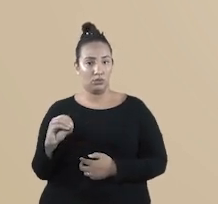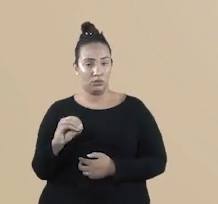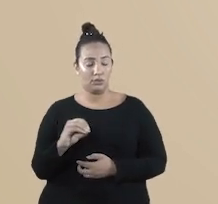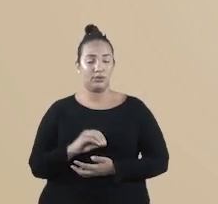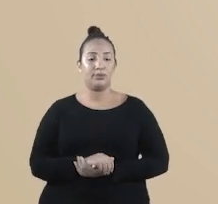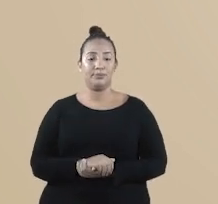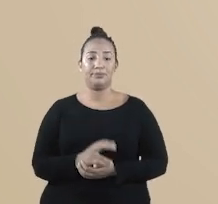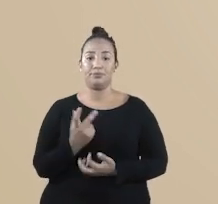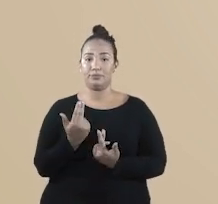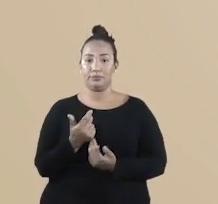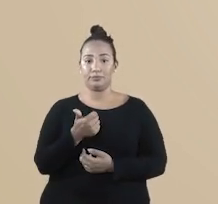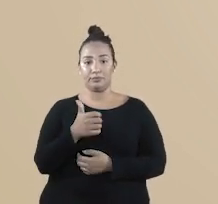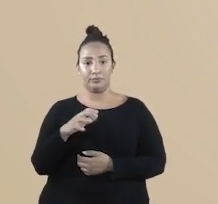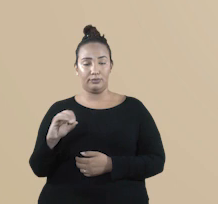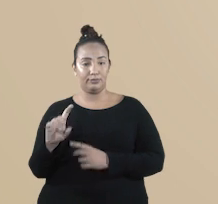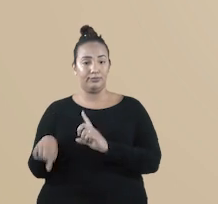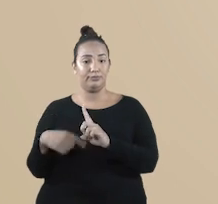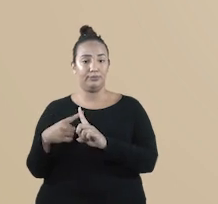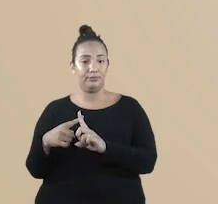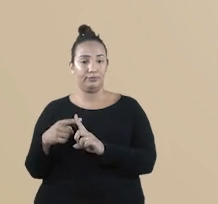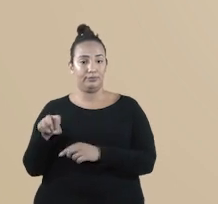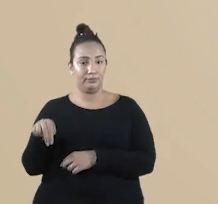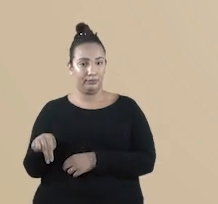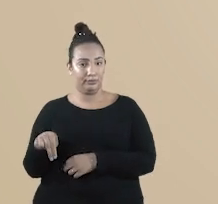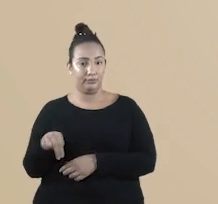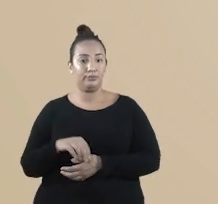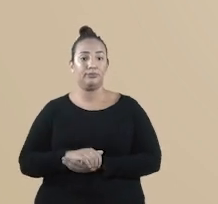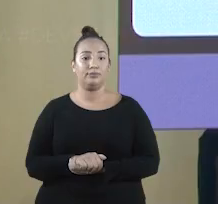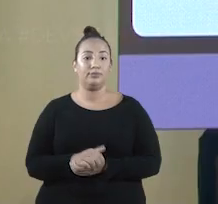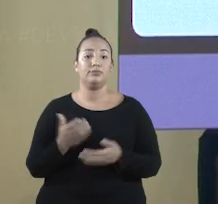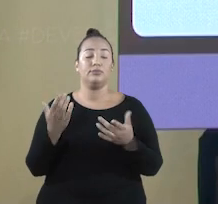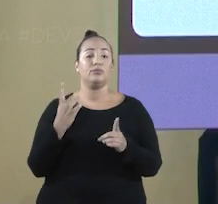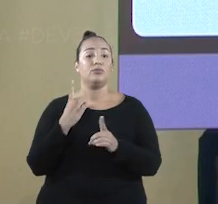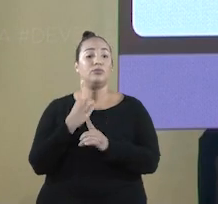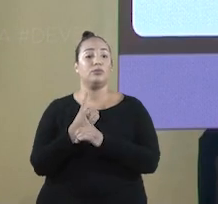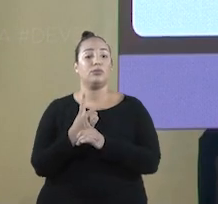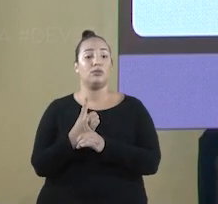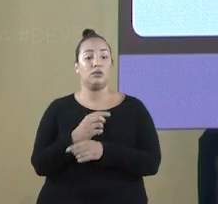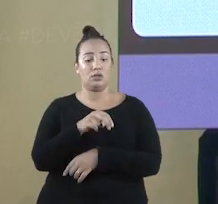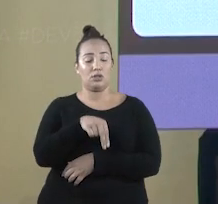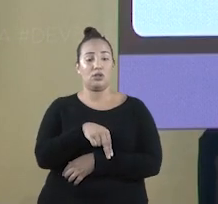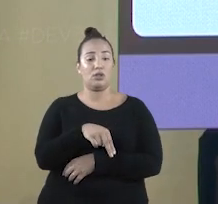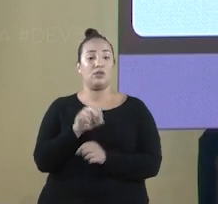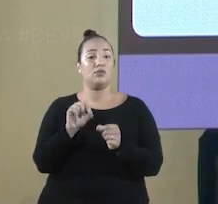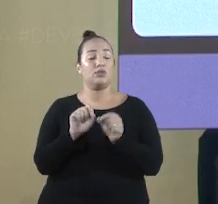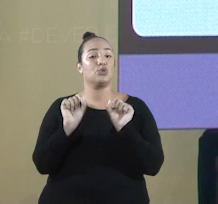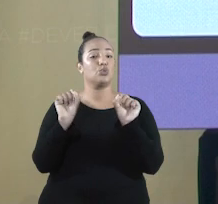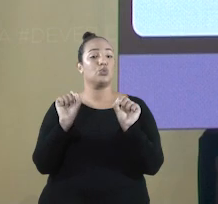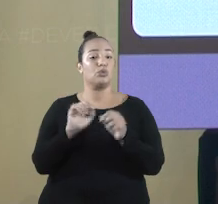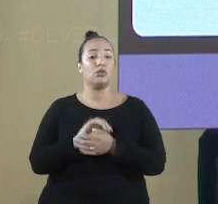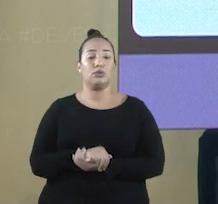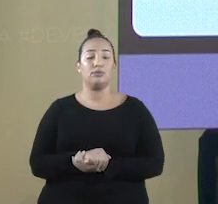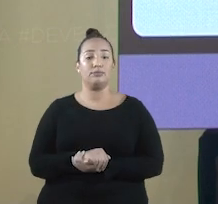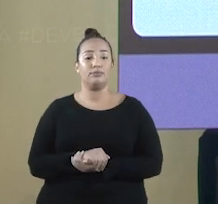6.400. Tudo bem? Igual a 100 vezes N. Queremos encontrar a medida de N. Então, o que